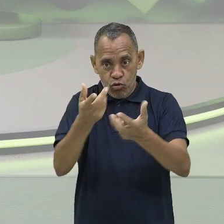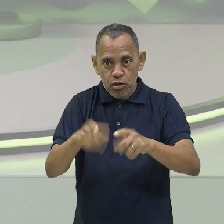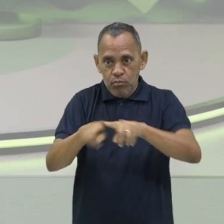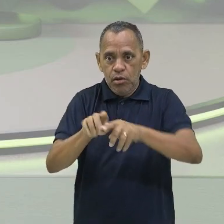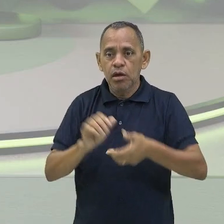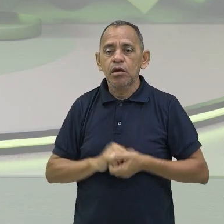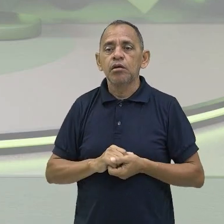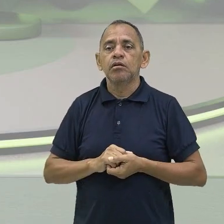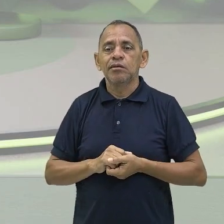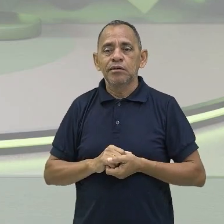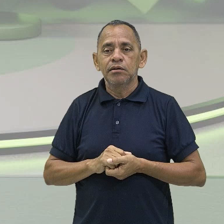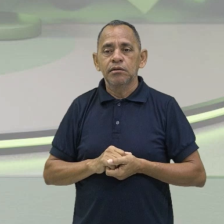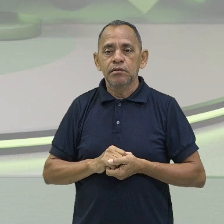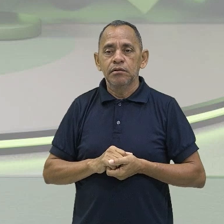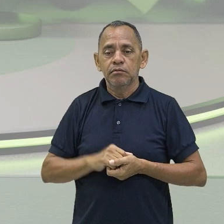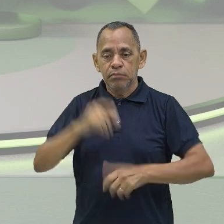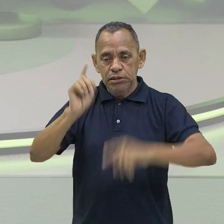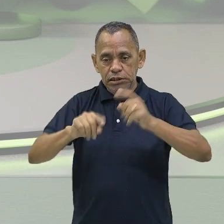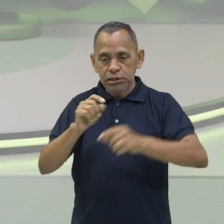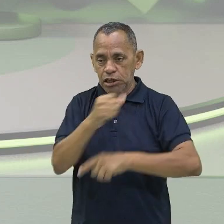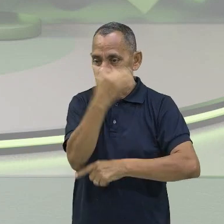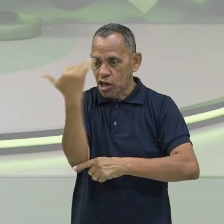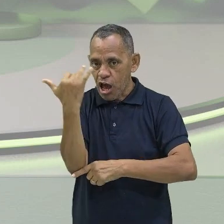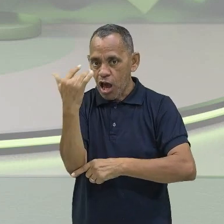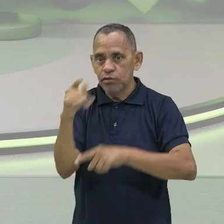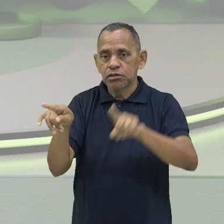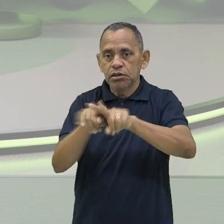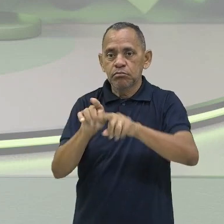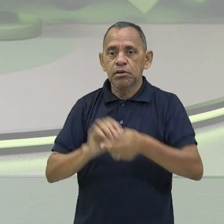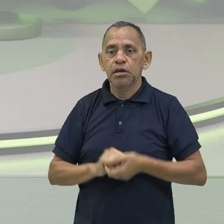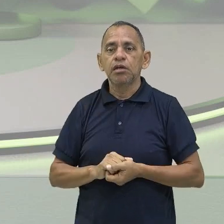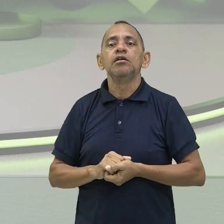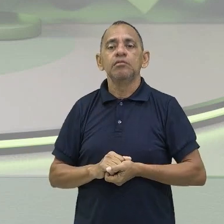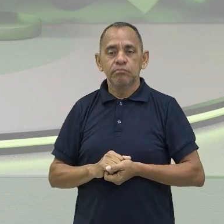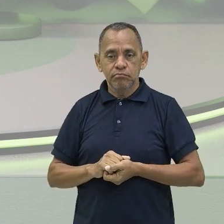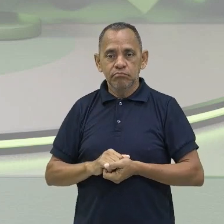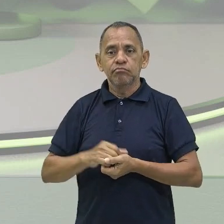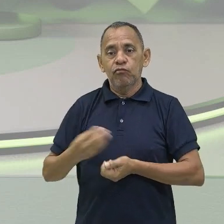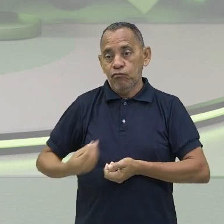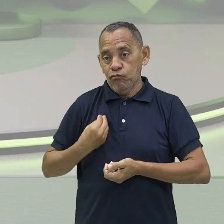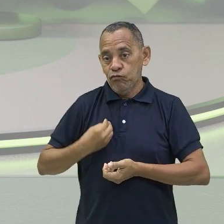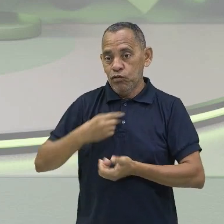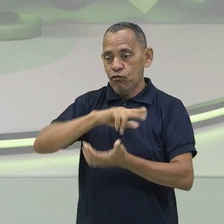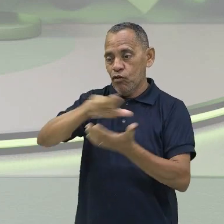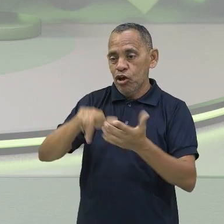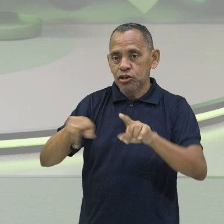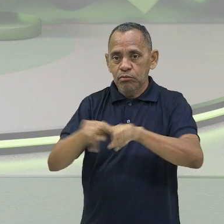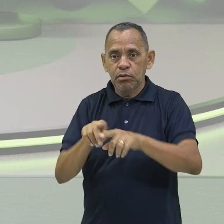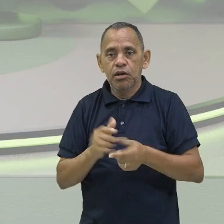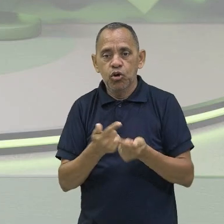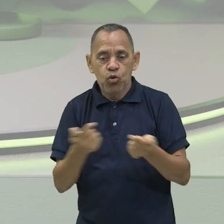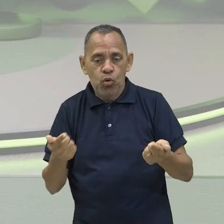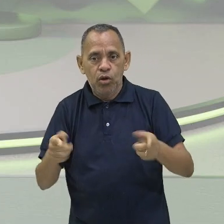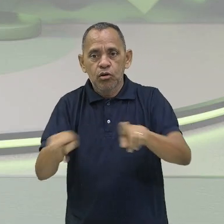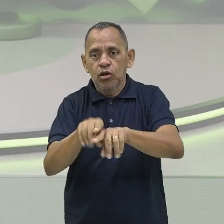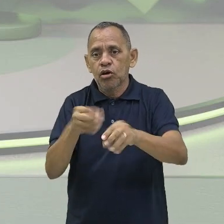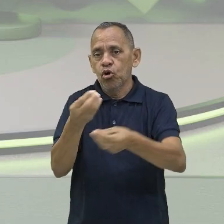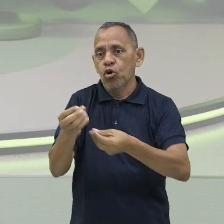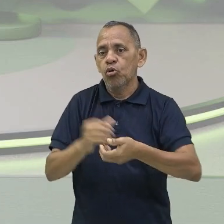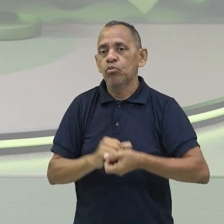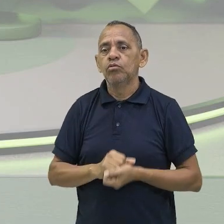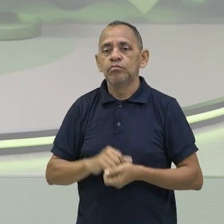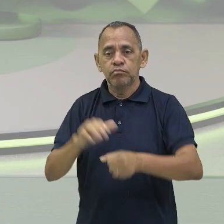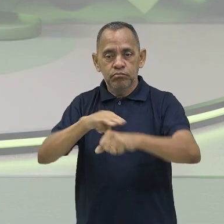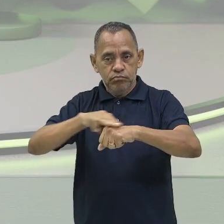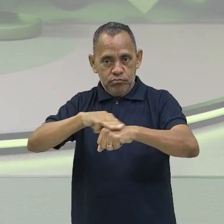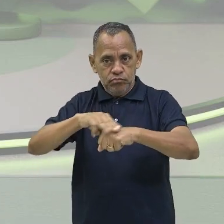restos ali de plantas e outros materiais biodegradáveis, que devem ser depositados em recipientes da cor marrom. Qual